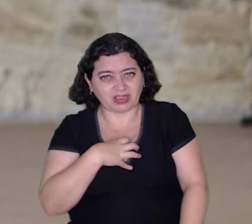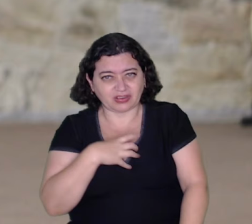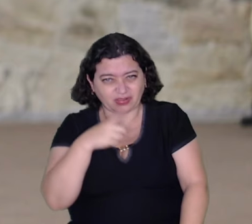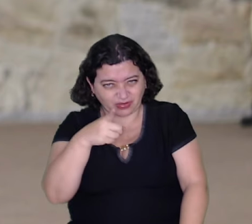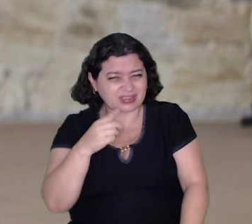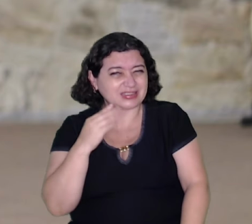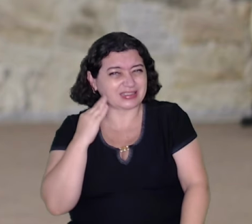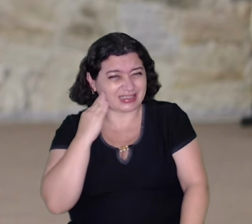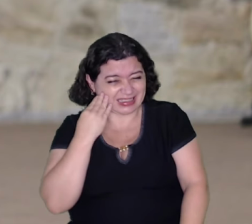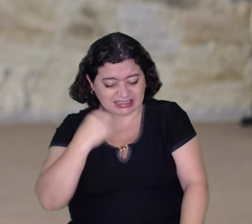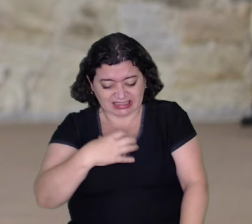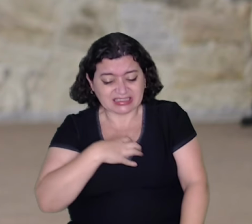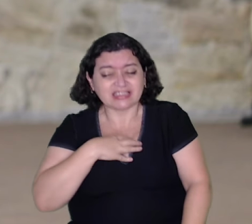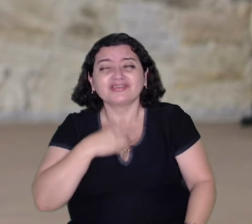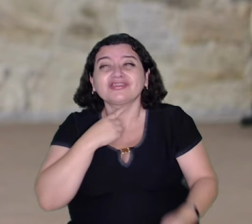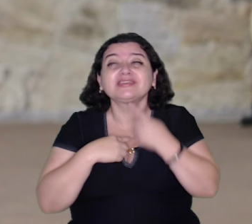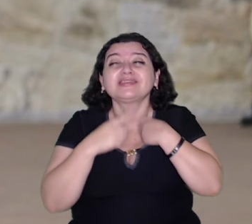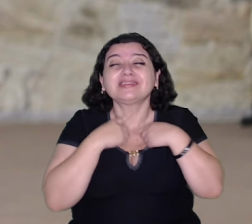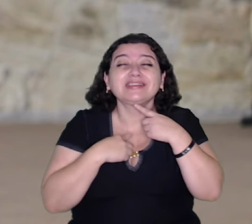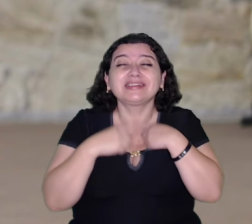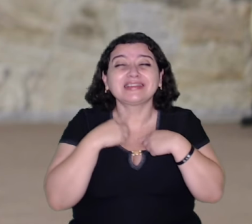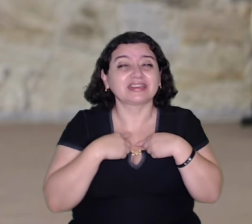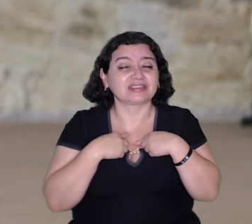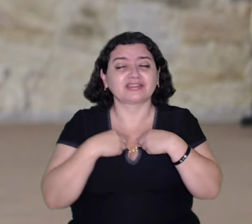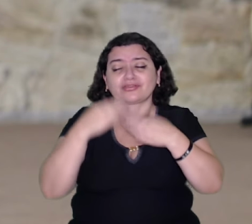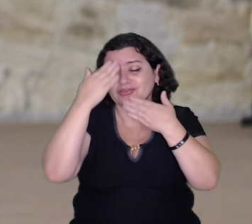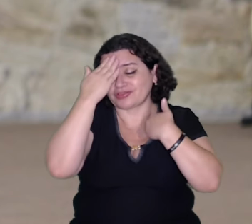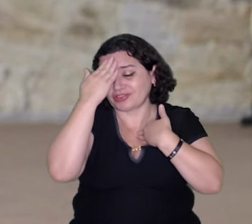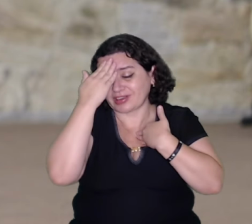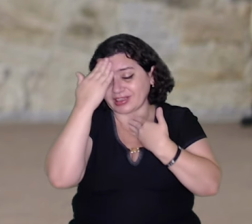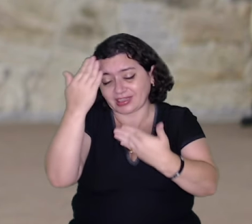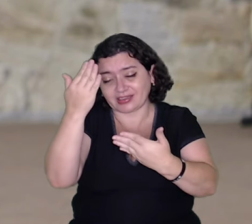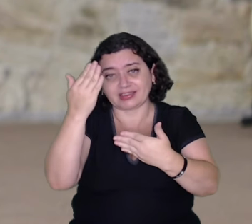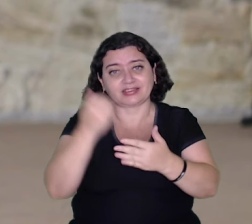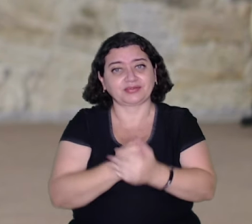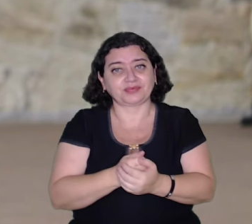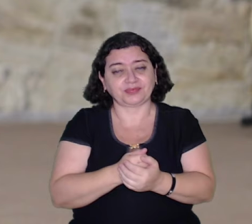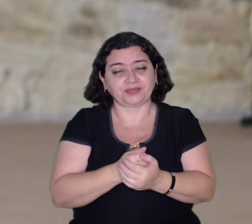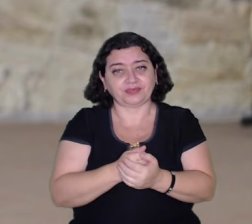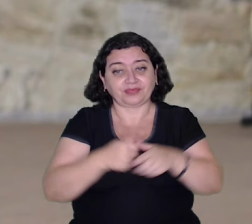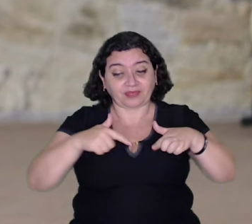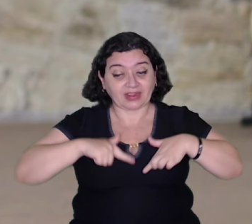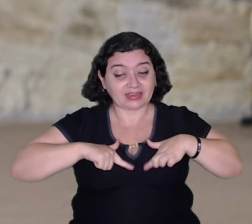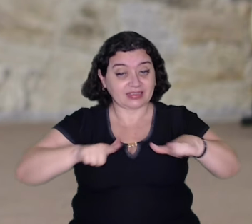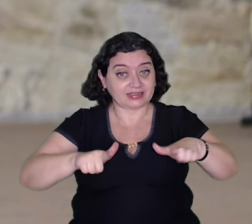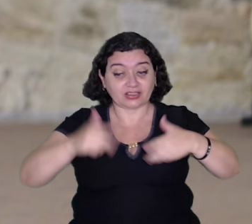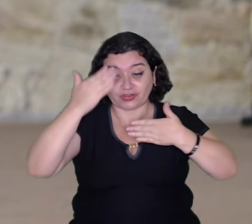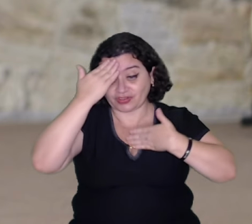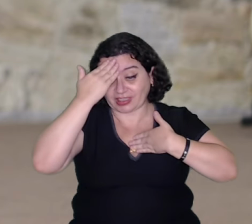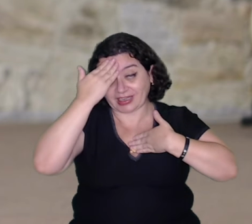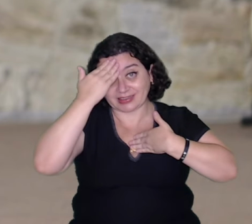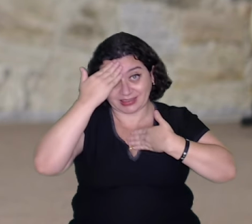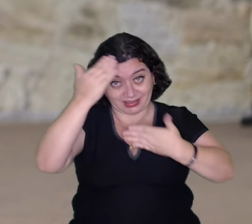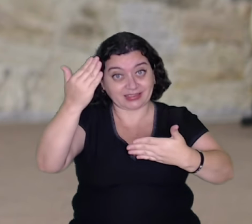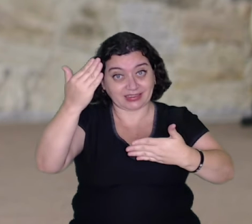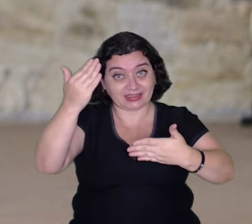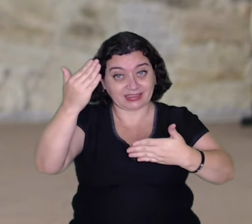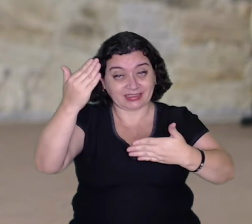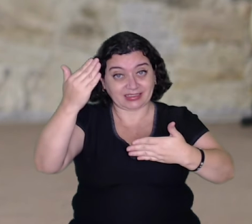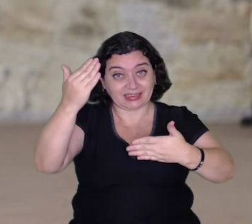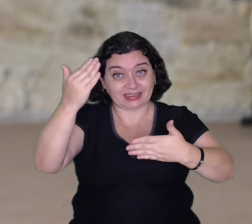você sente esse desejo de ser grato. E esse ato de ser grato é uma das